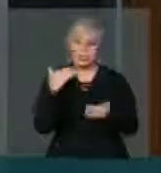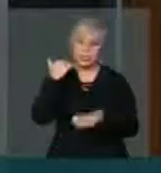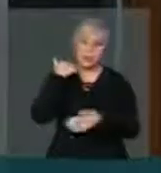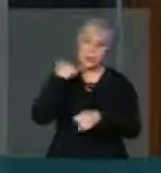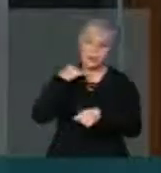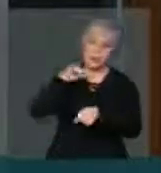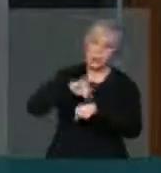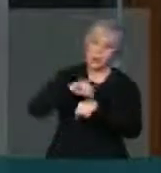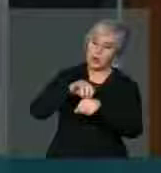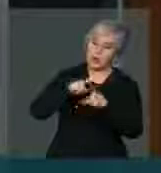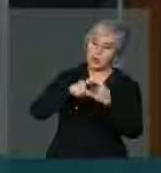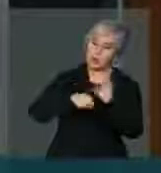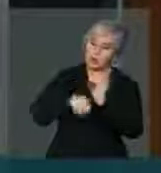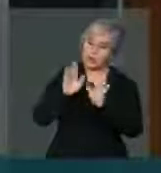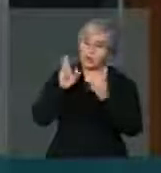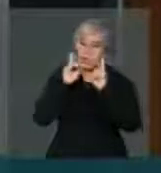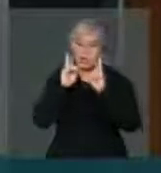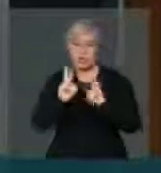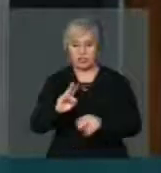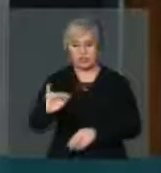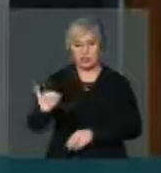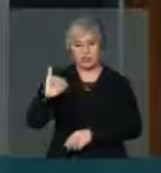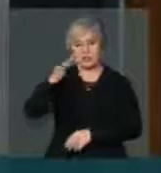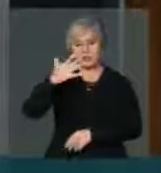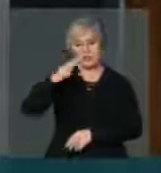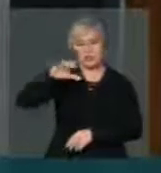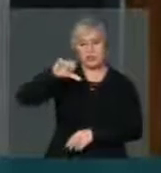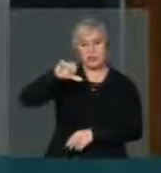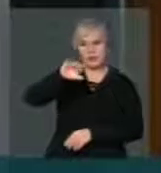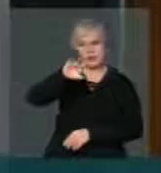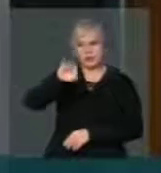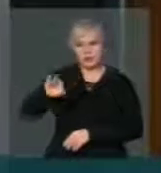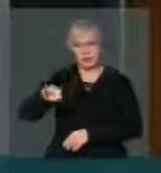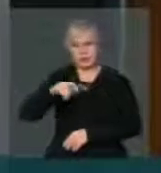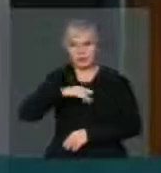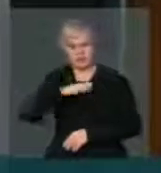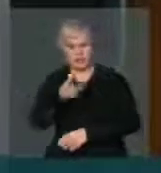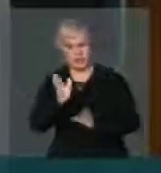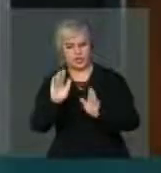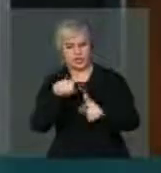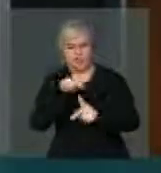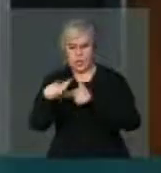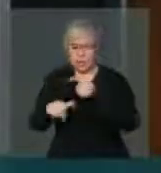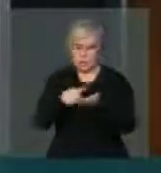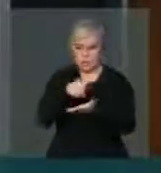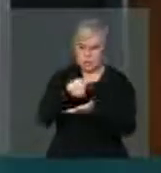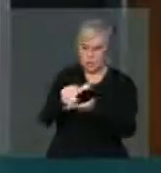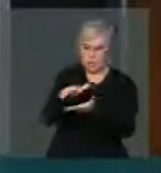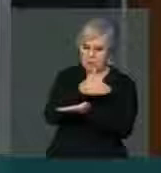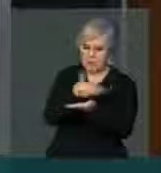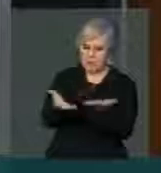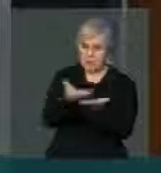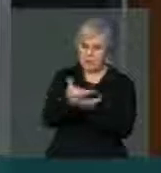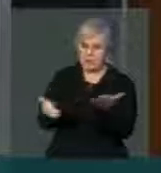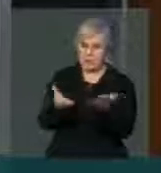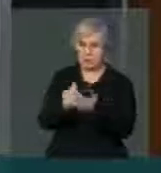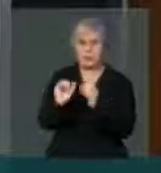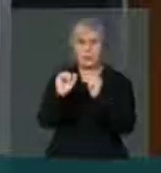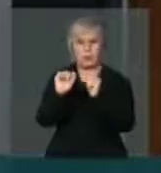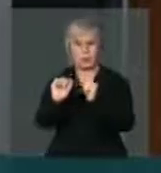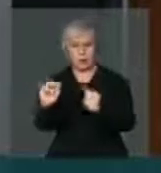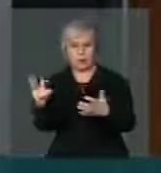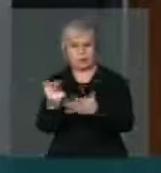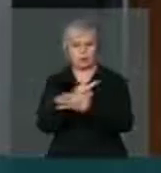antevendo uma inflação em torno de 9%, já está aí o desemprego com a possibilidade de chegar a